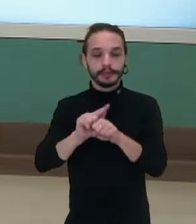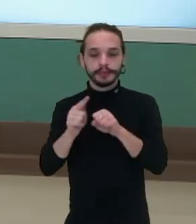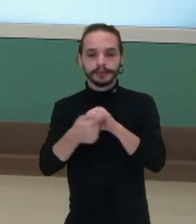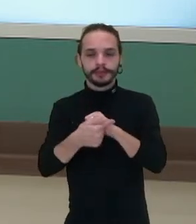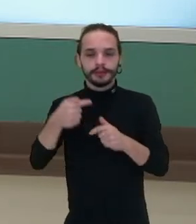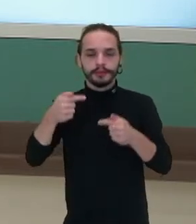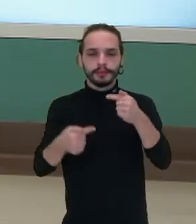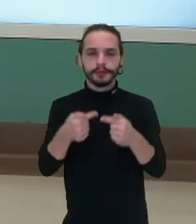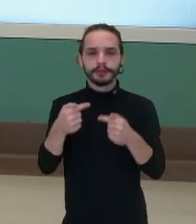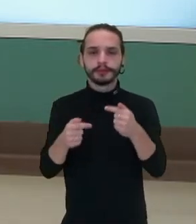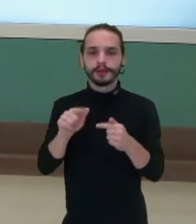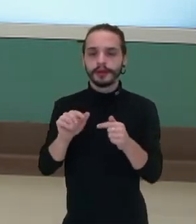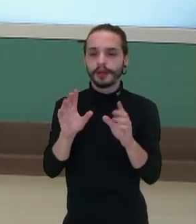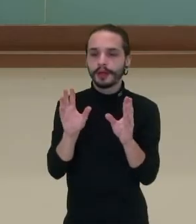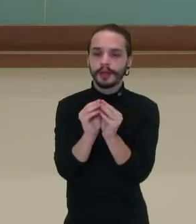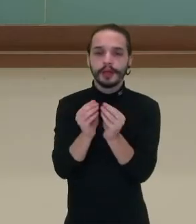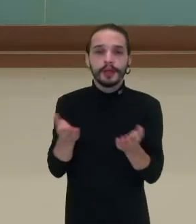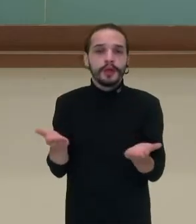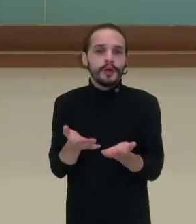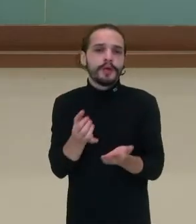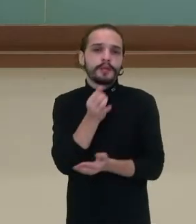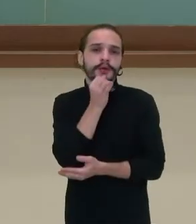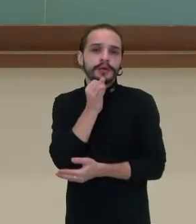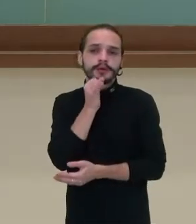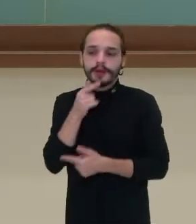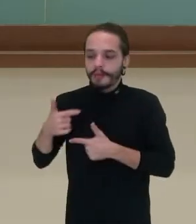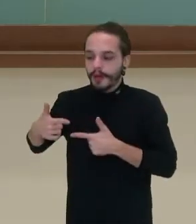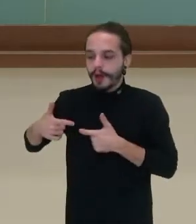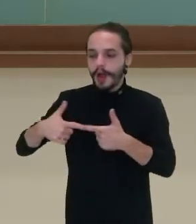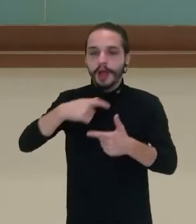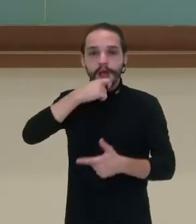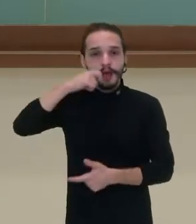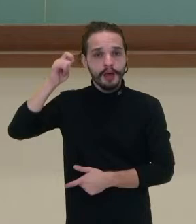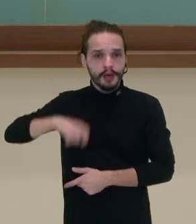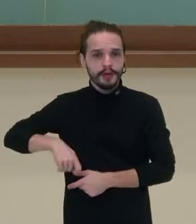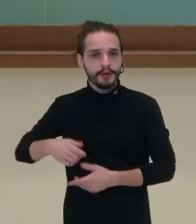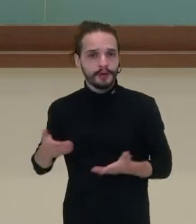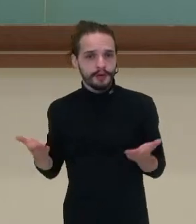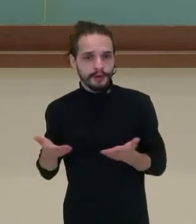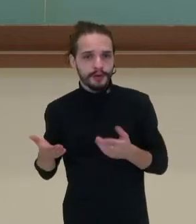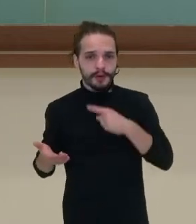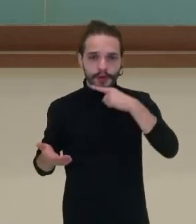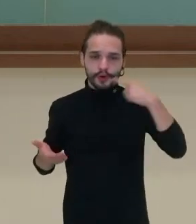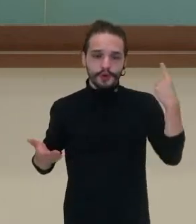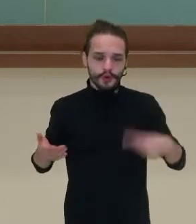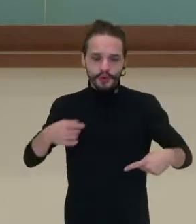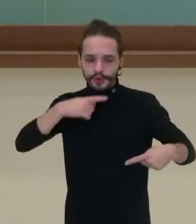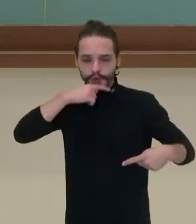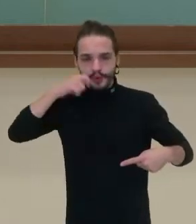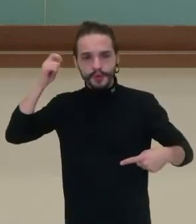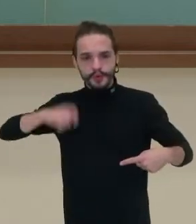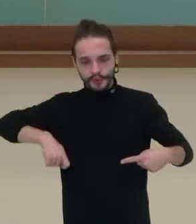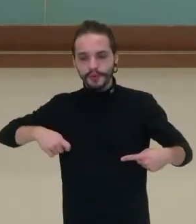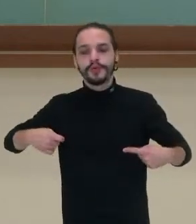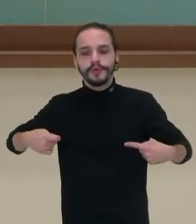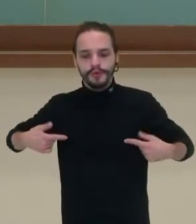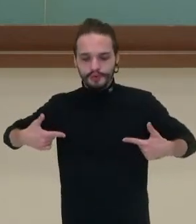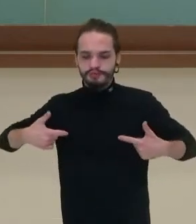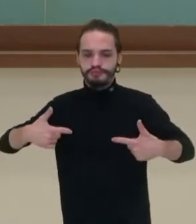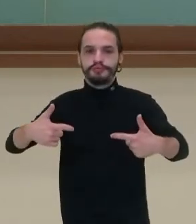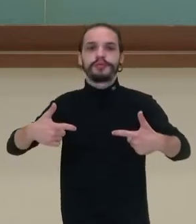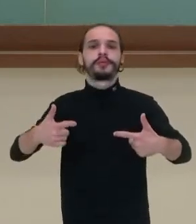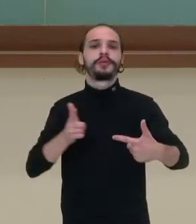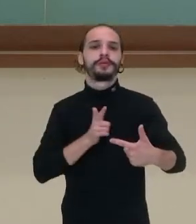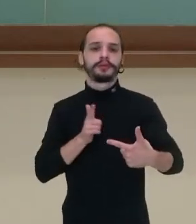atuais, como por exemplo a guerra na Ucrânia atualmente, entre Rússia e Ucrânia, que envolve também, ou